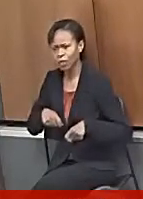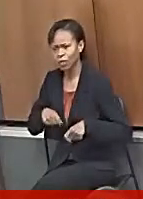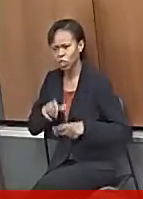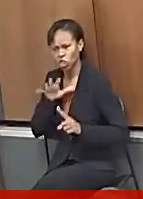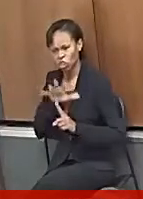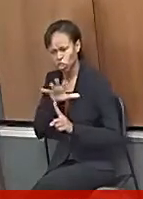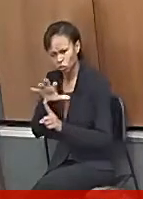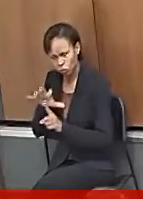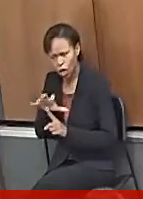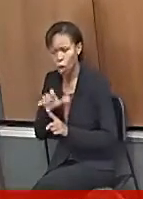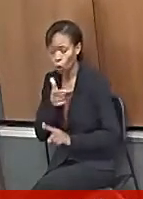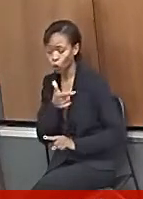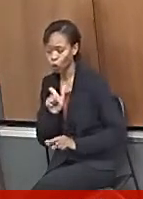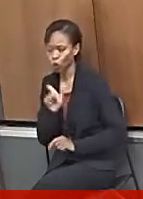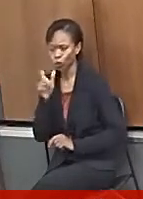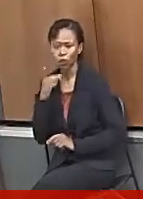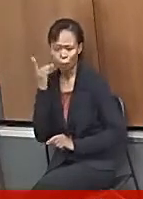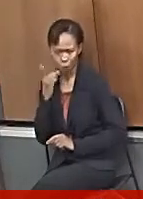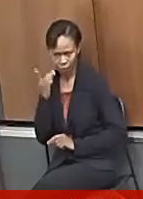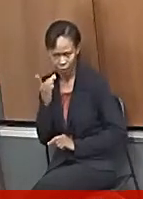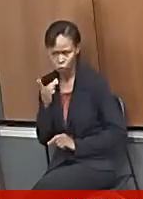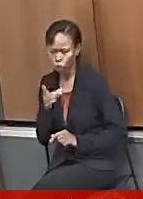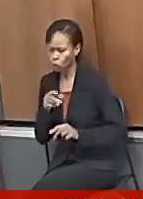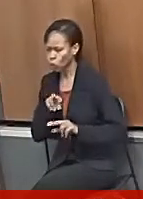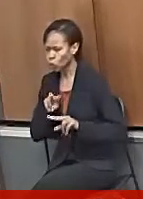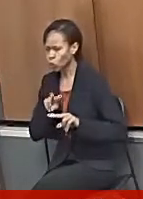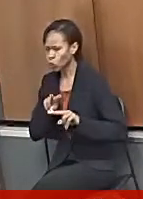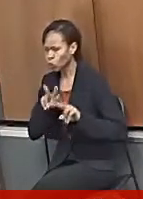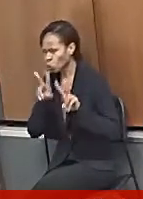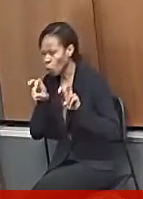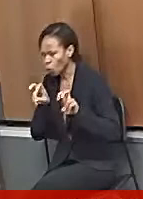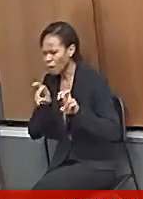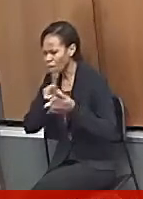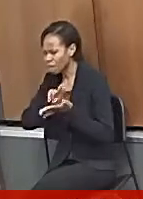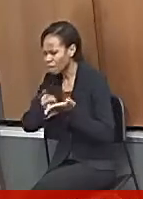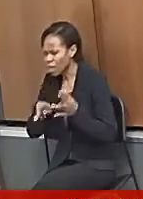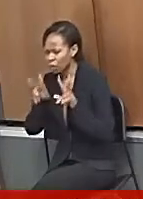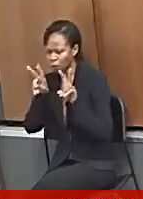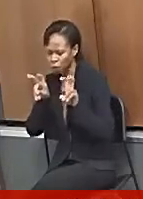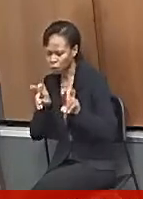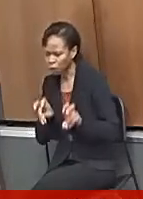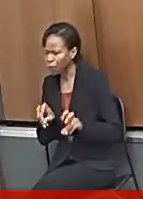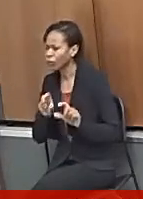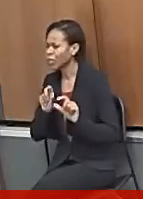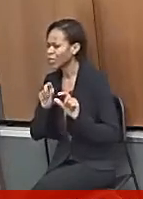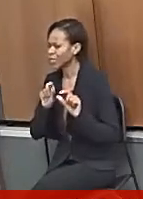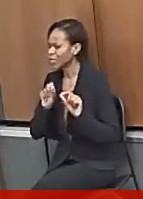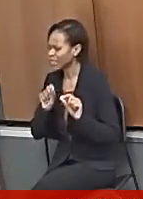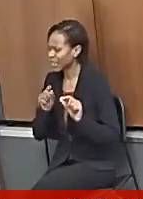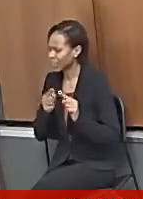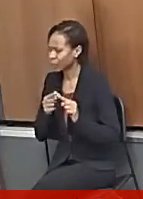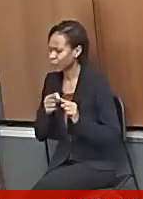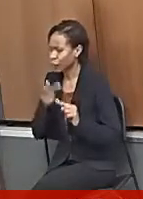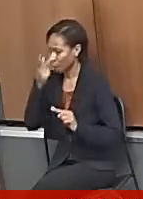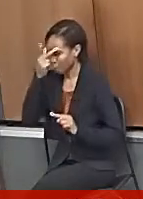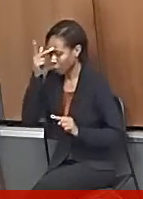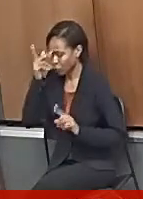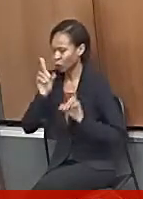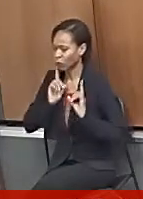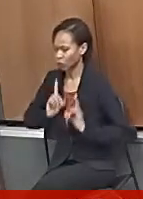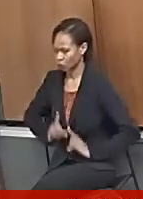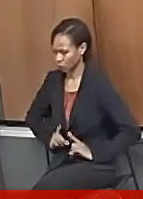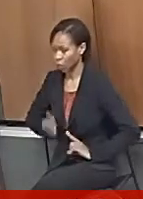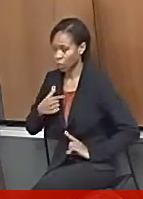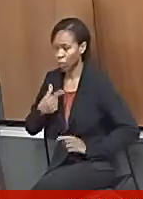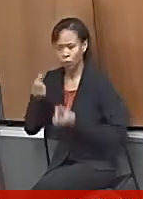influenciar os deputados em todos os temas que envolve a pessoa com deficiência eu queria fazer esse relato porque eu já queria fazer